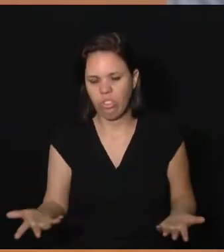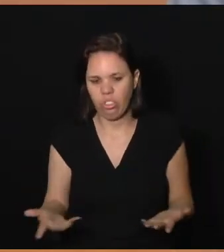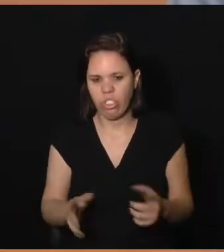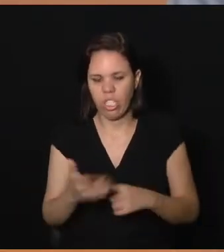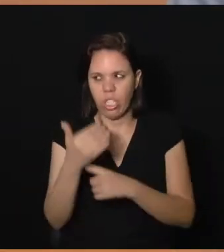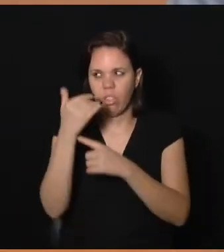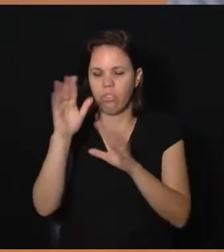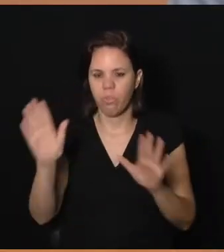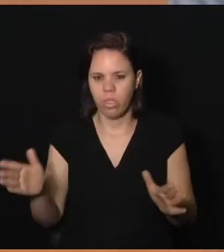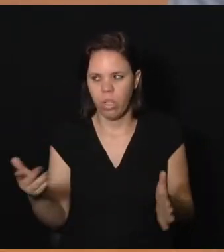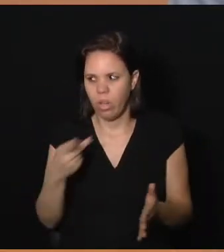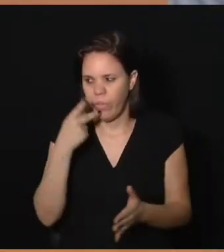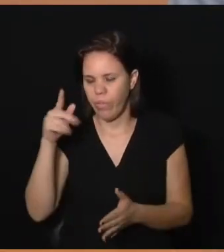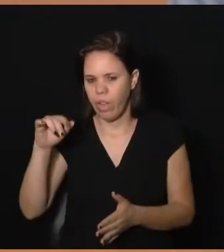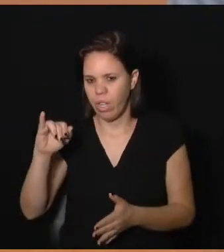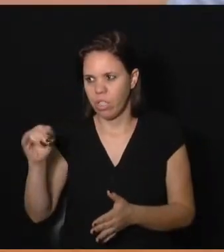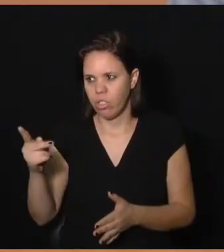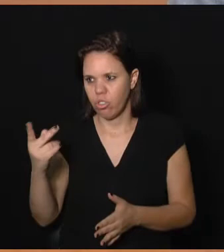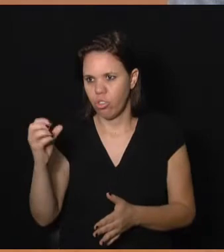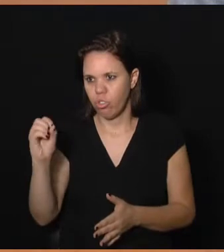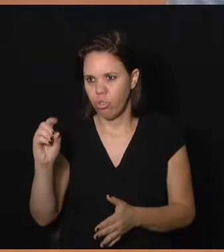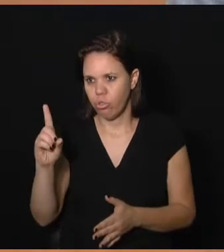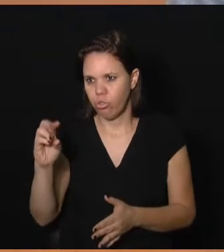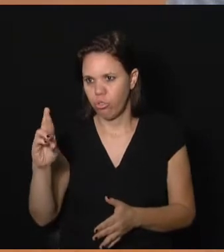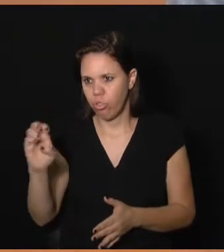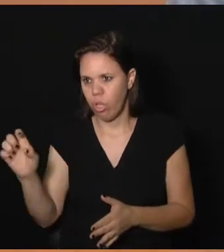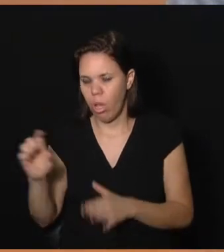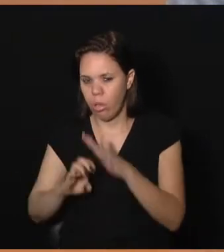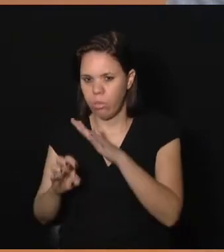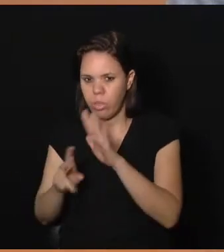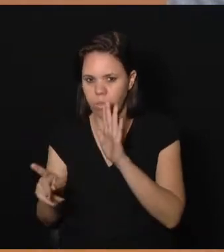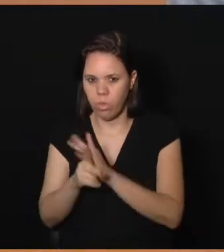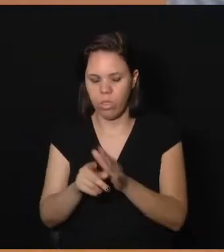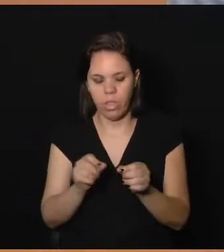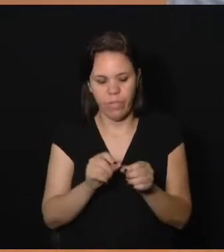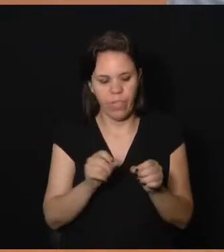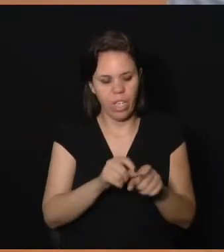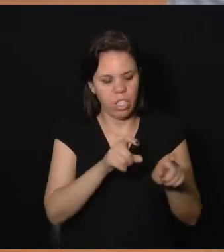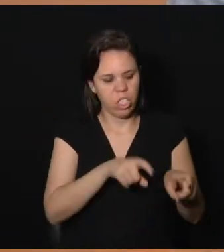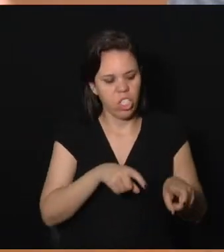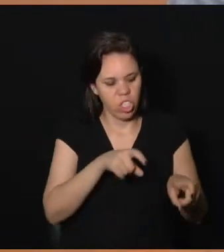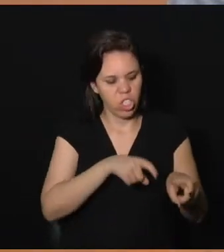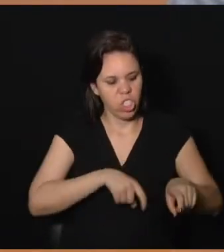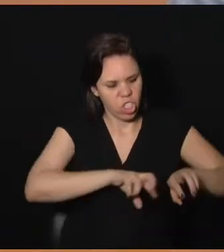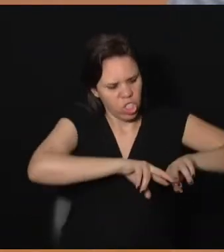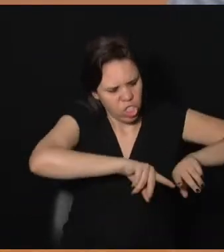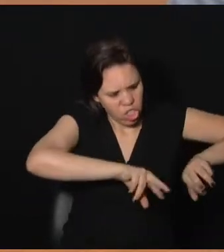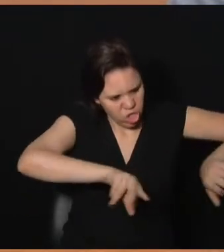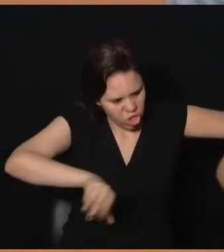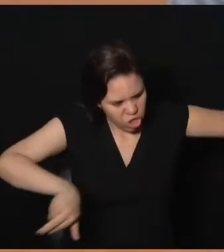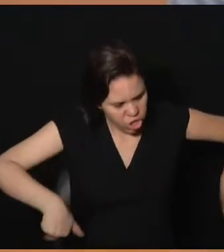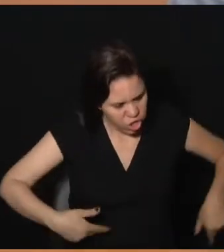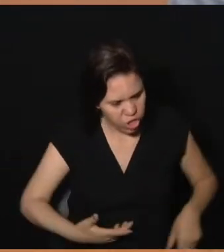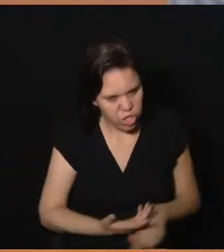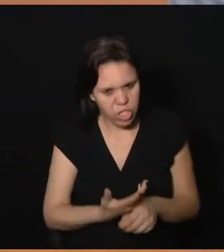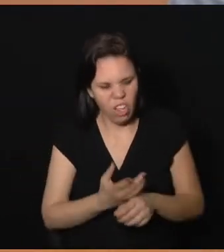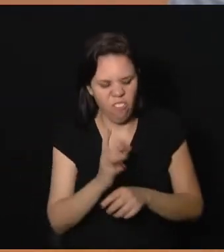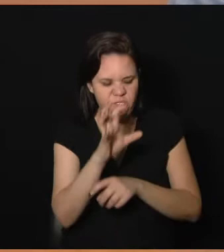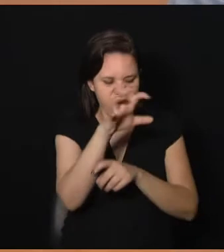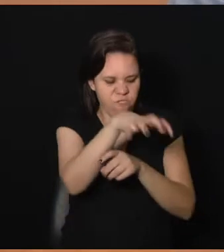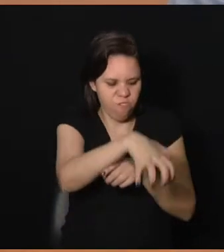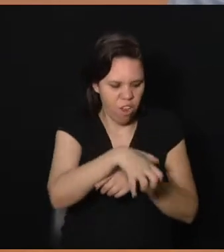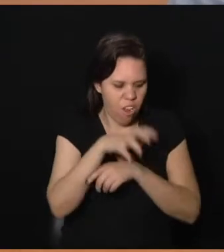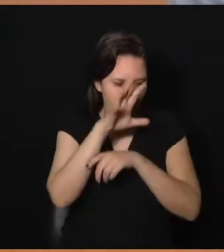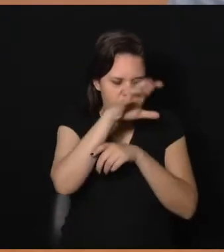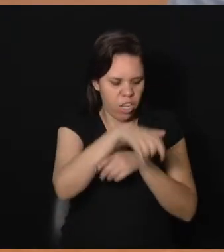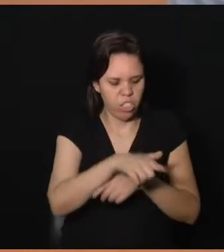outras. Hoje você faz a colheita por GPS, né? O trator lá fazendo